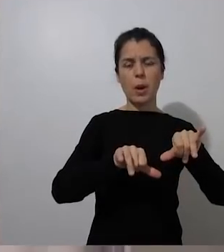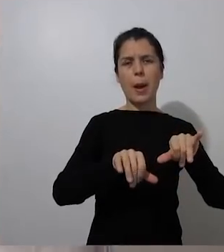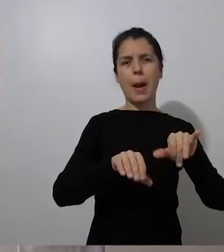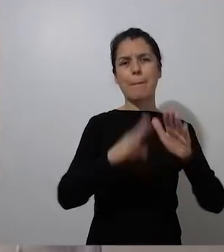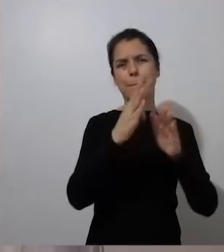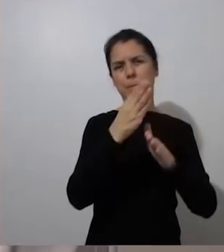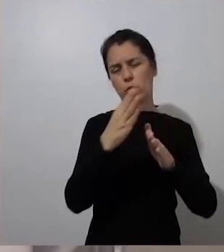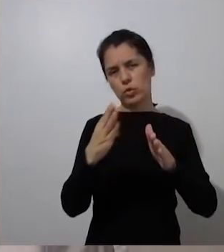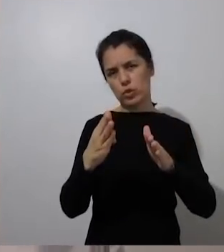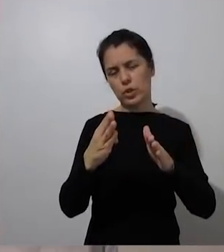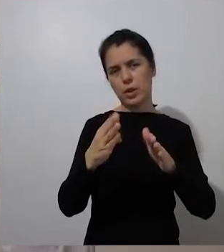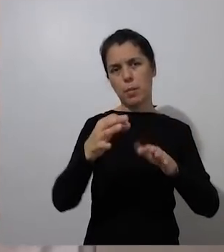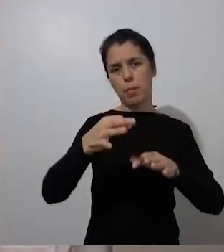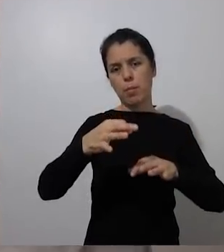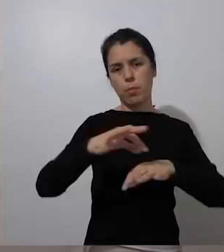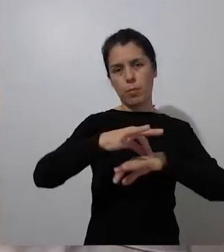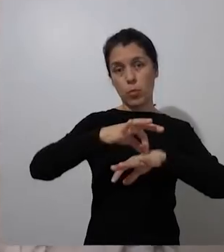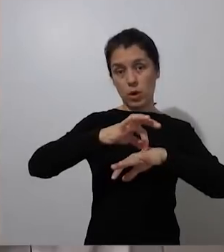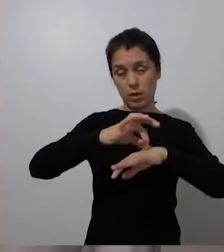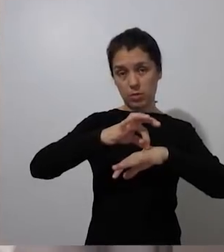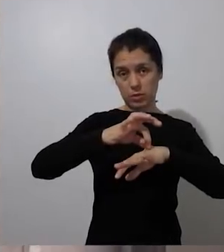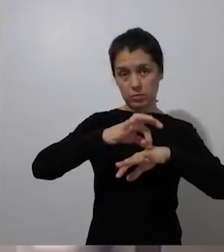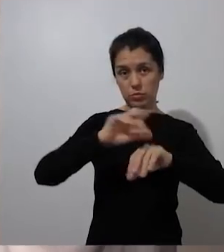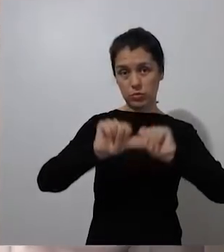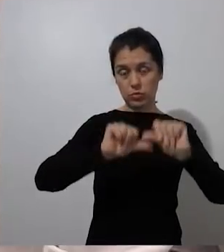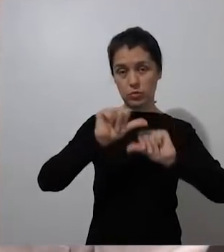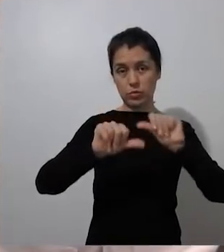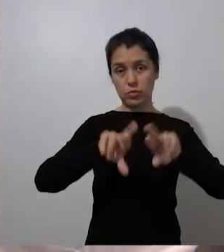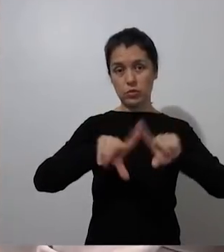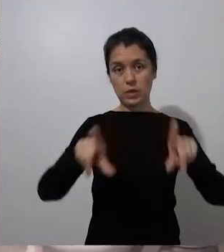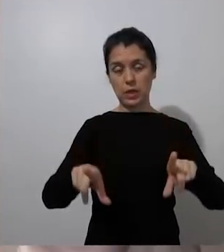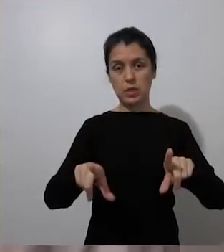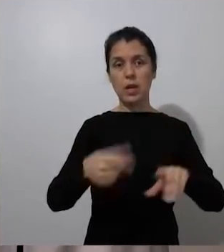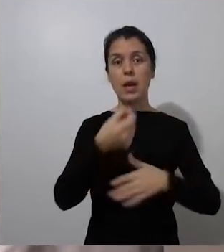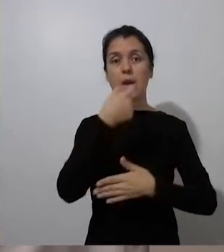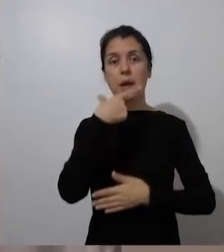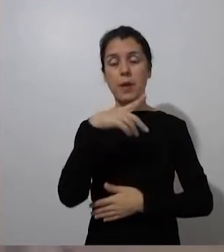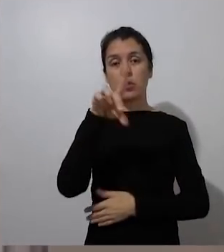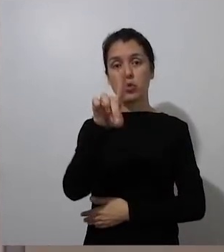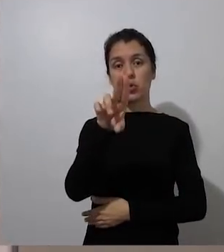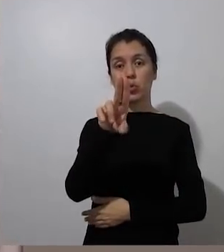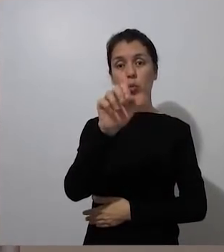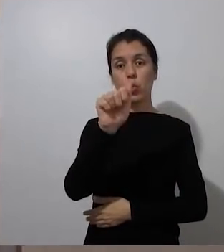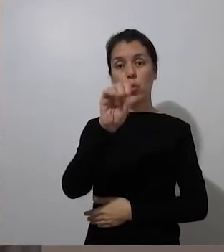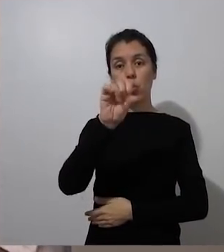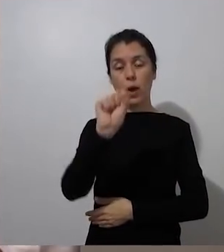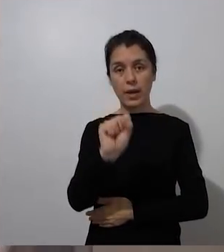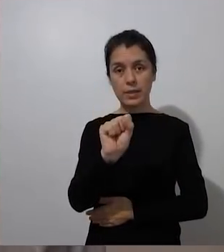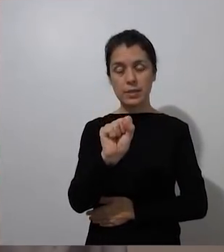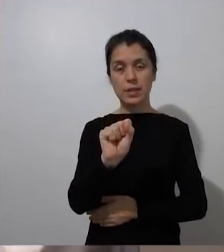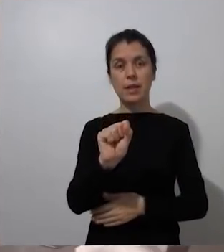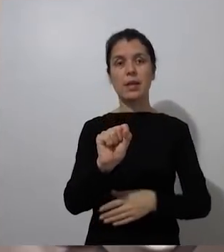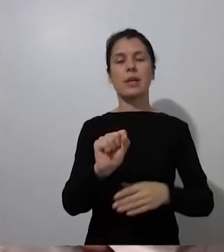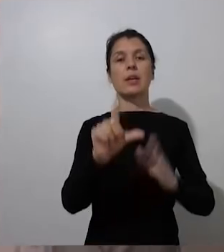uma biologia molecular alterando a molécula. Muito bem. Segundo remédio, duais. O que são duais? São remédios que vão inibir